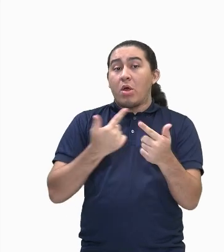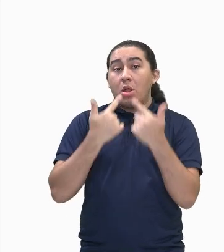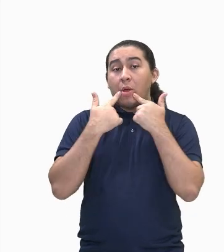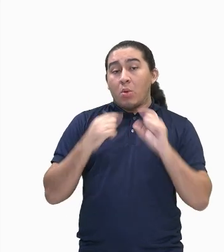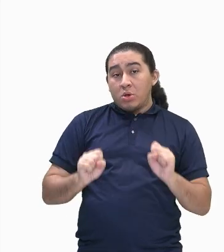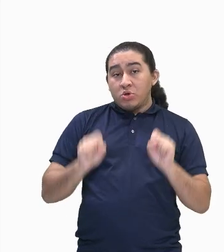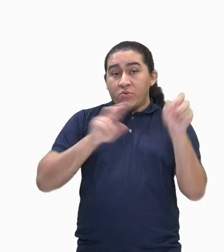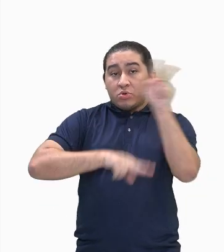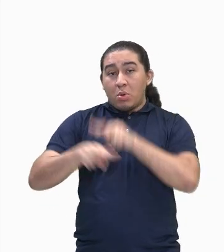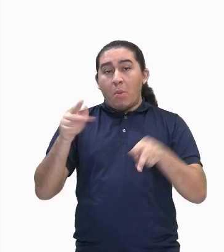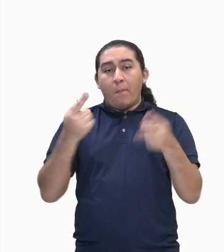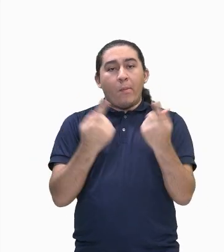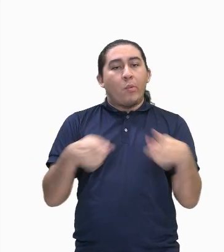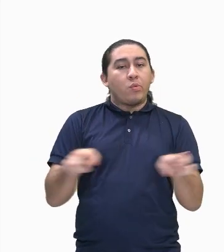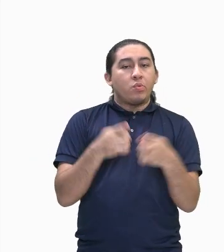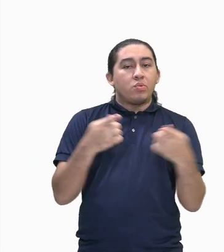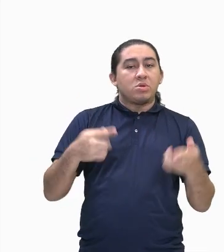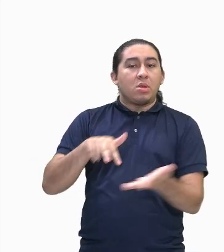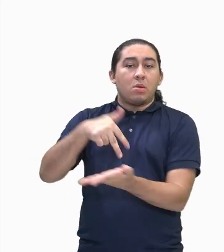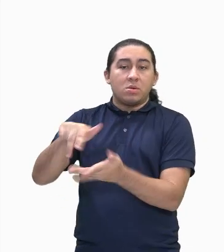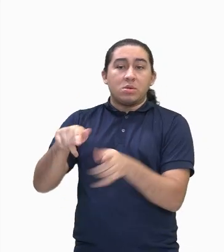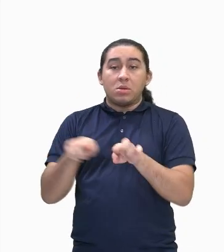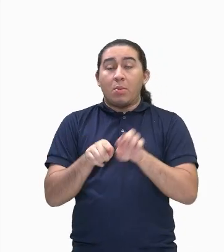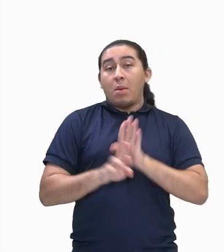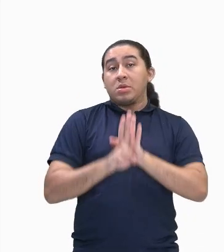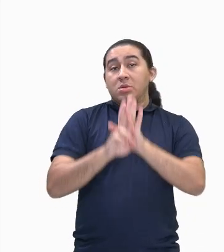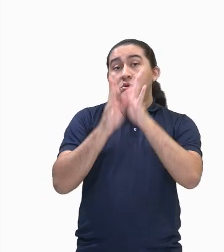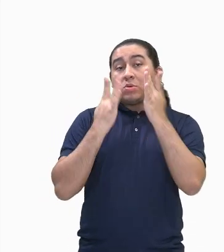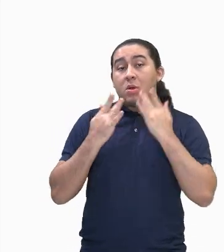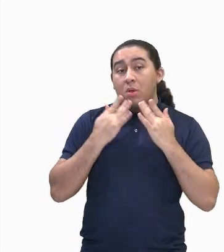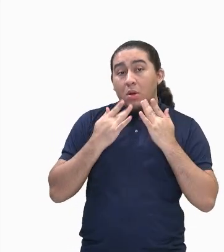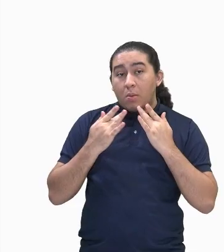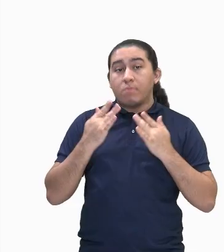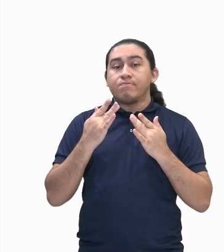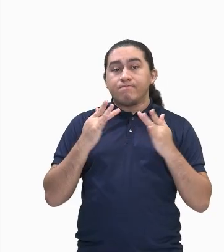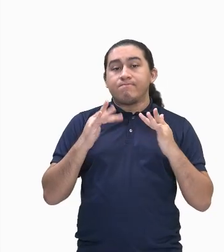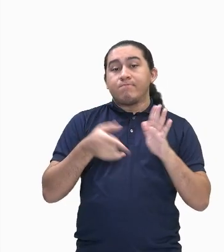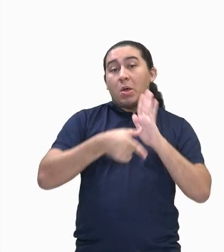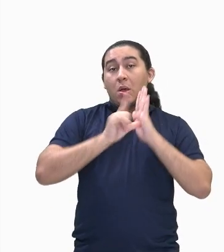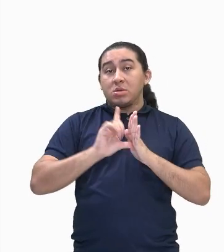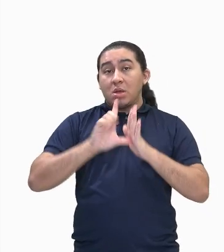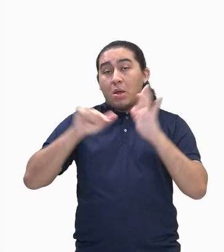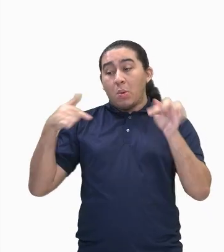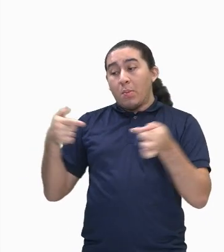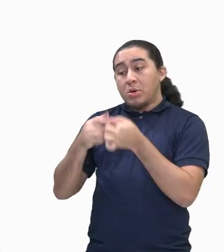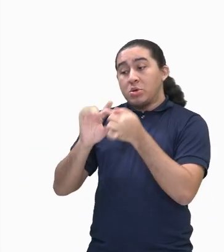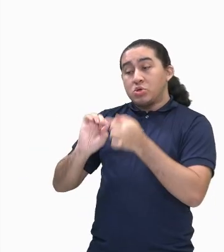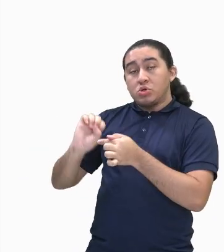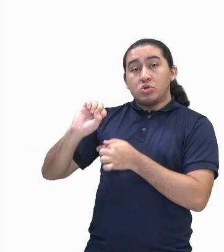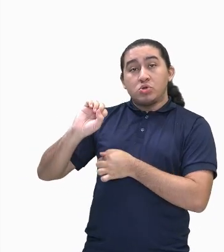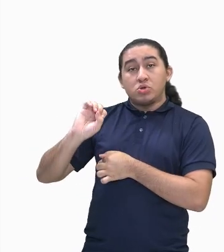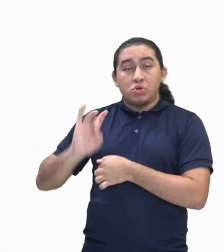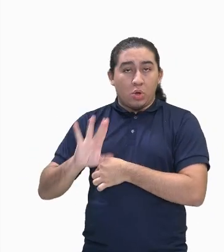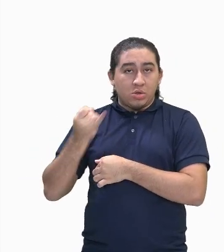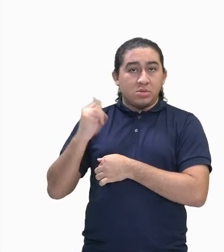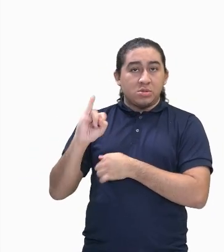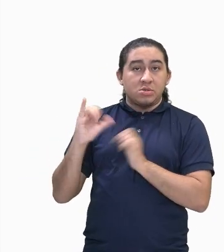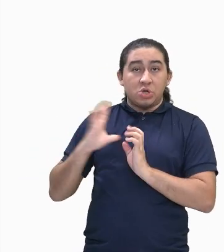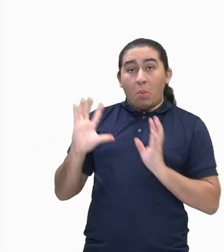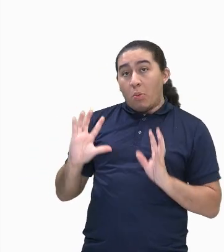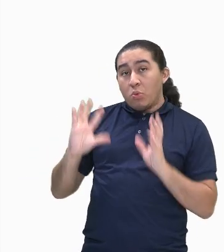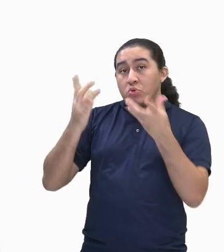linguagens virtuais, música, dança e representações teatrais, antes ligadas